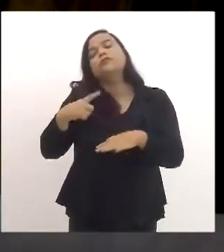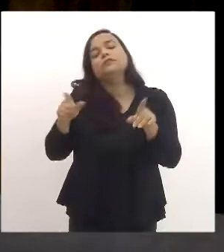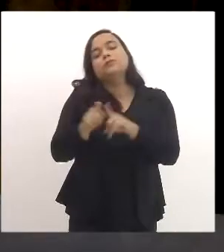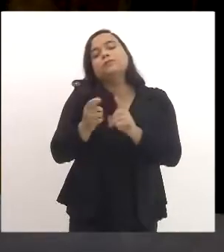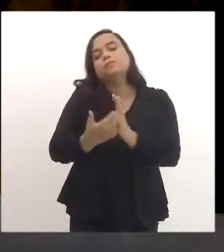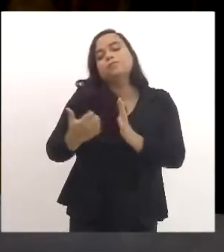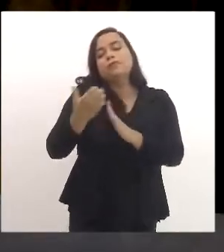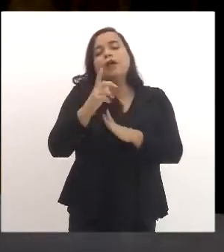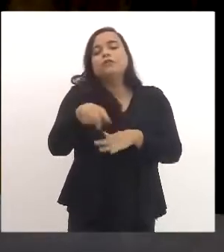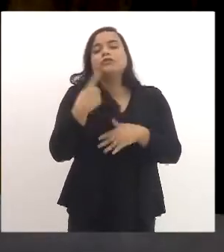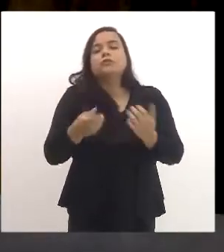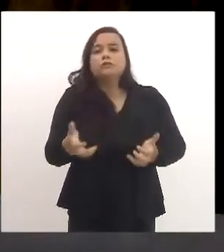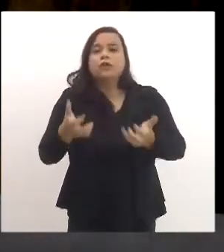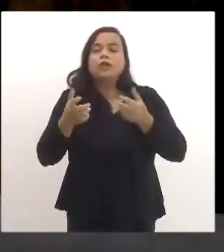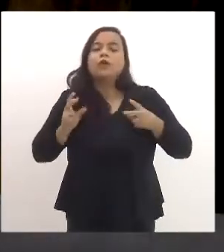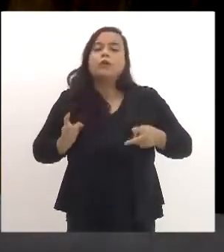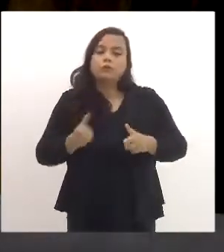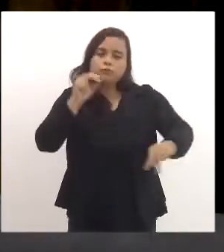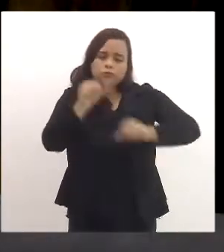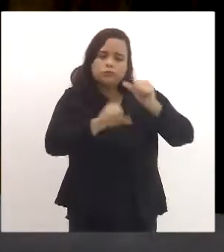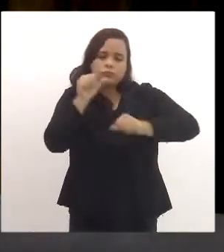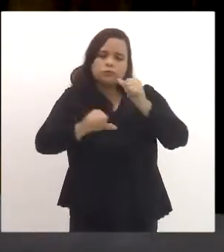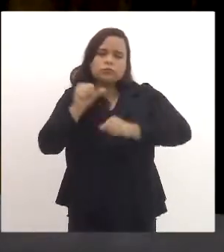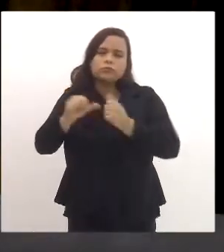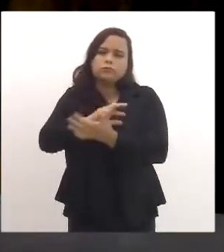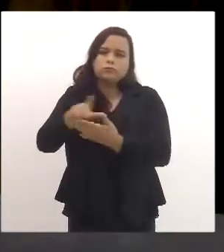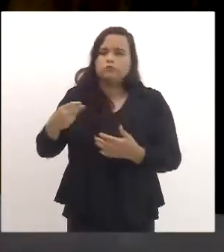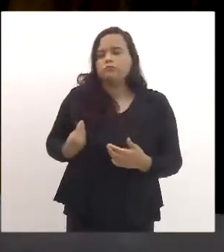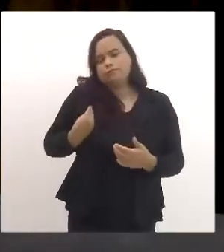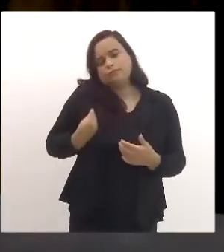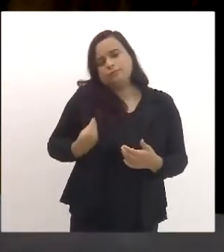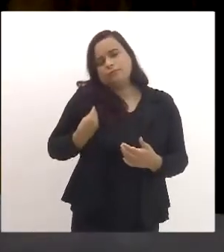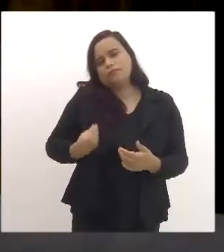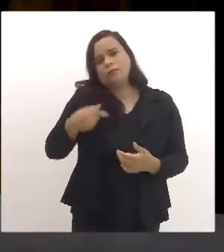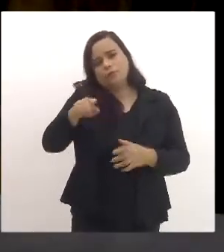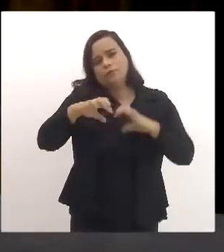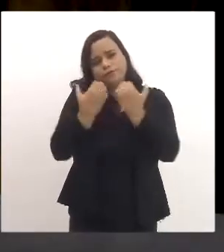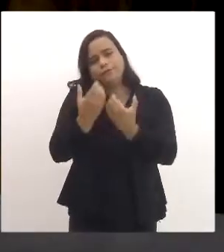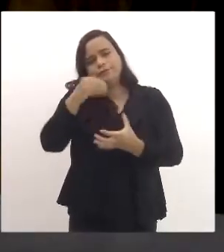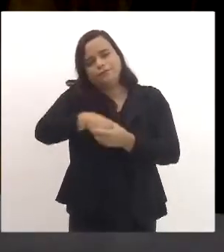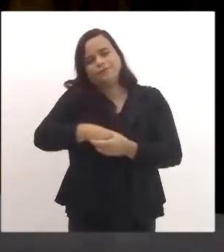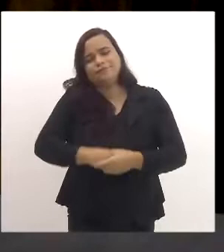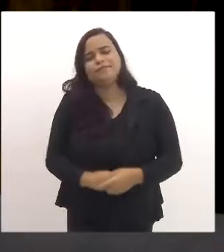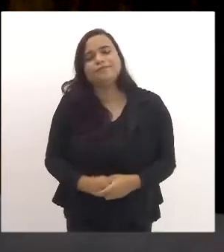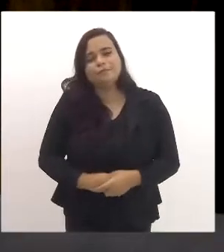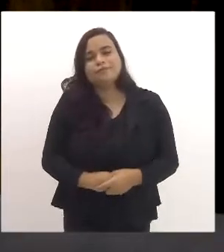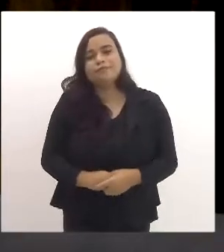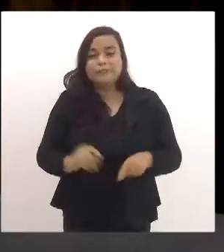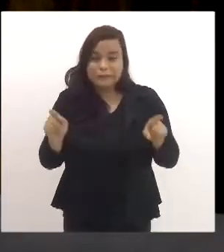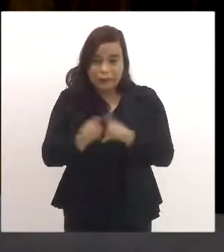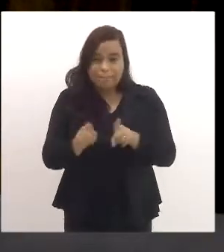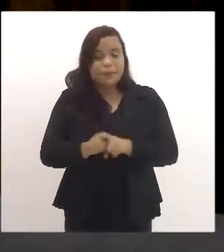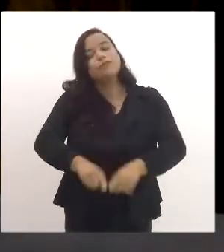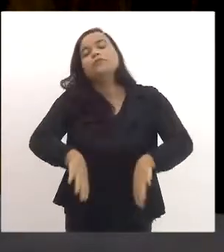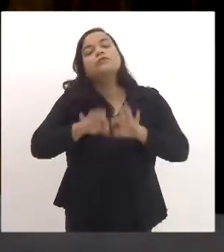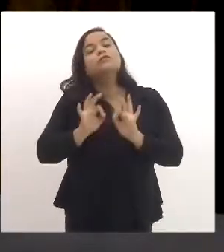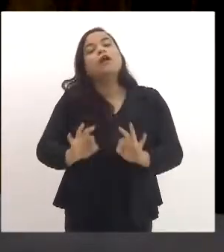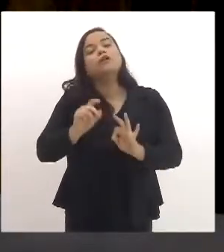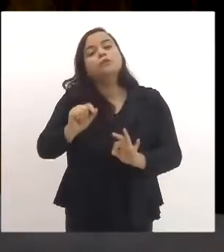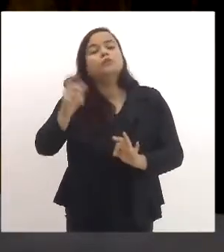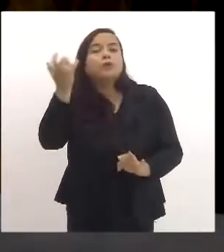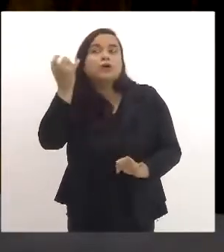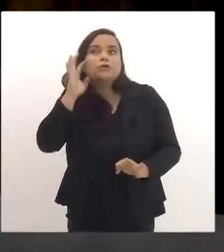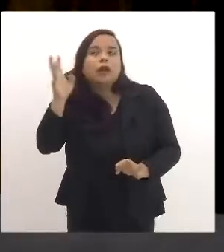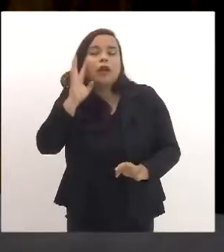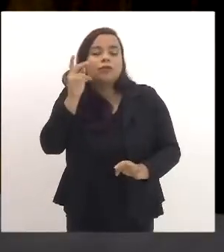disso, queremos continuar transformando vidas nessas comunidades. E, certamente, as ideias